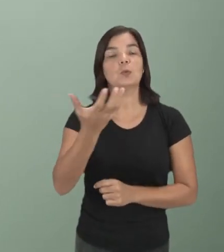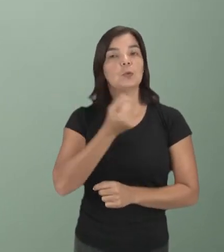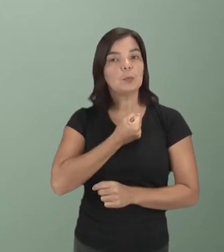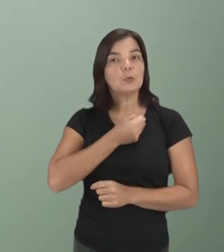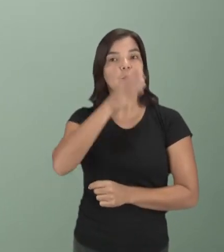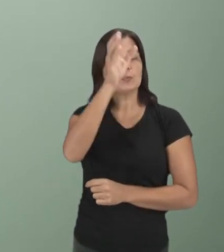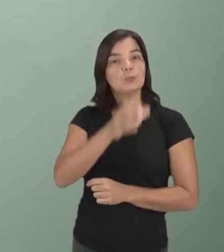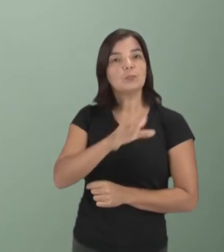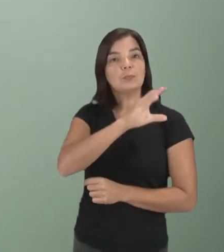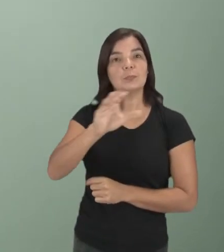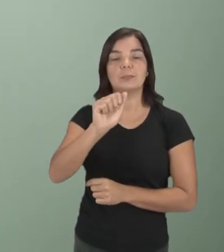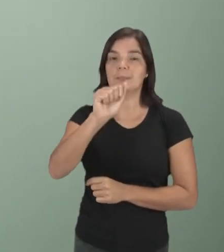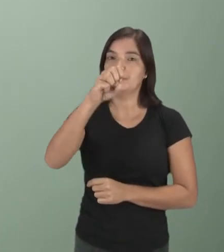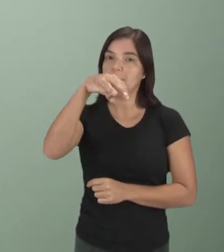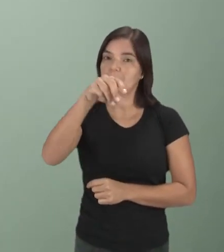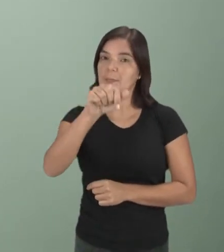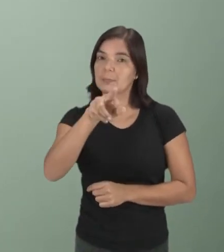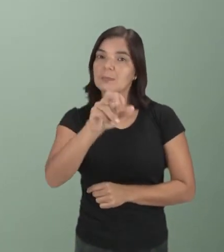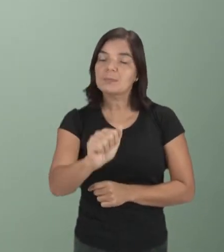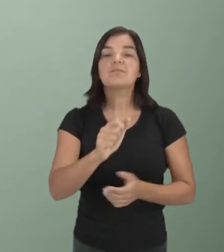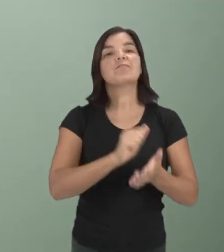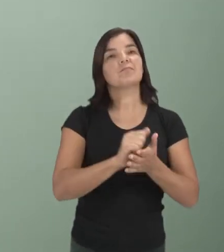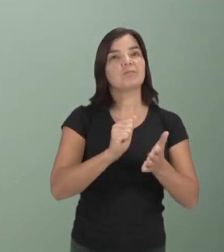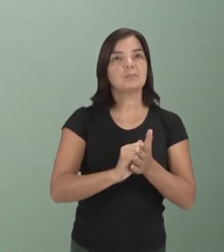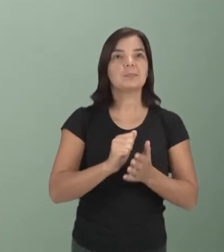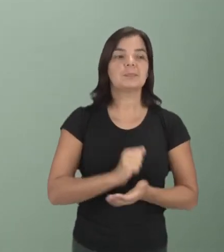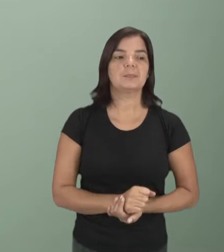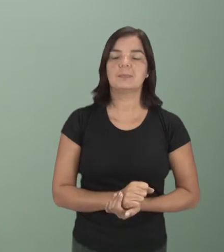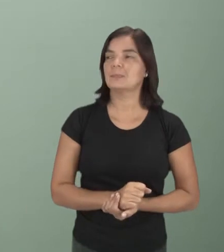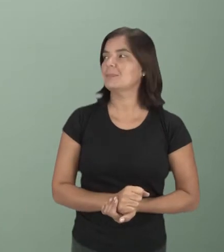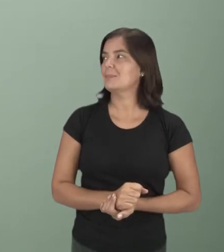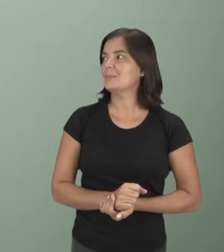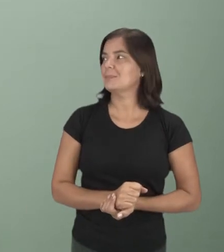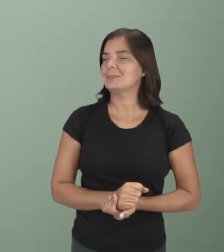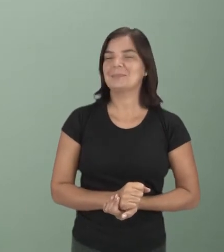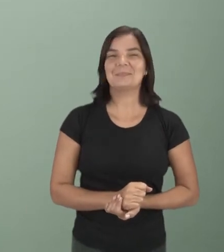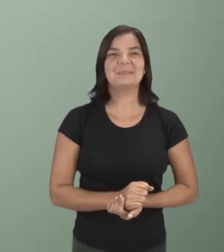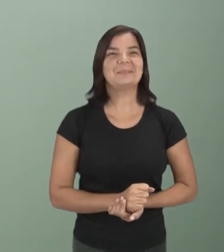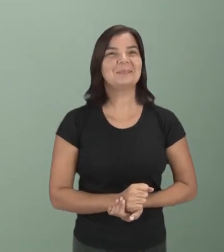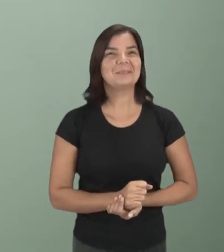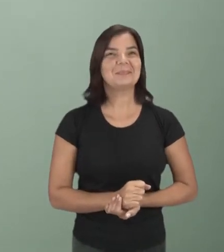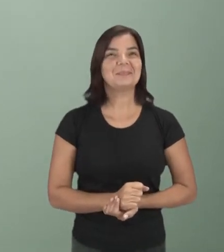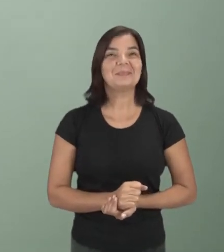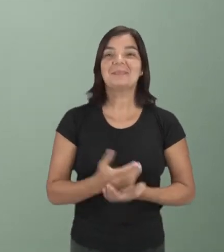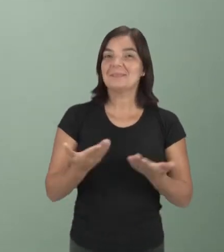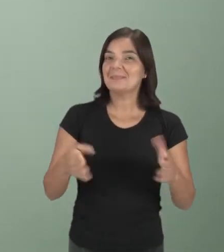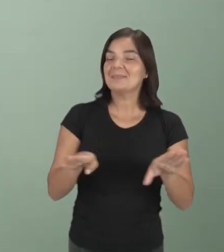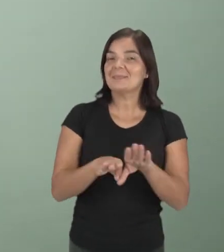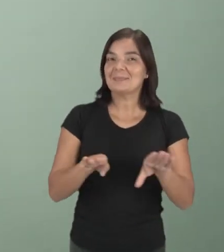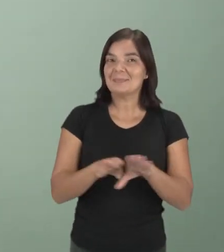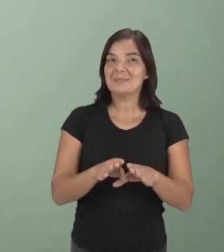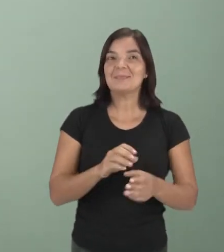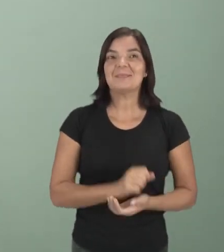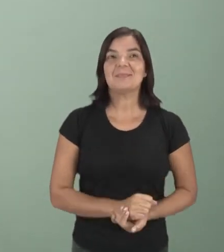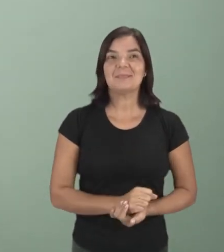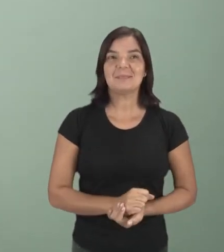às Serras são exemplos dessas grandes obras, tá? E vocês têm, então,